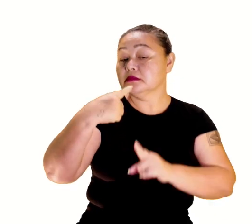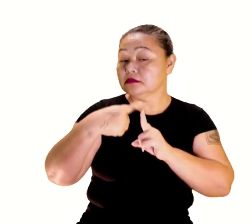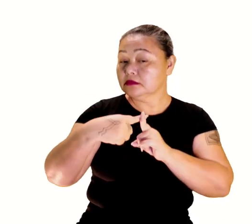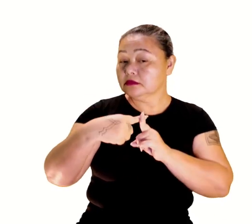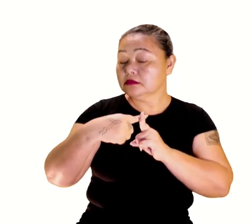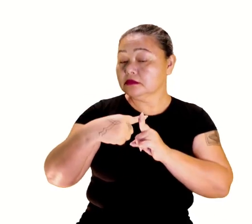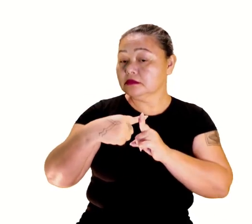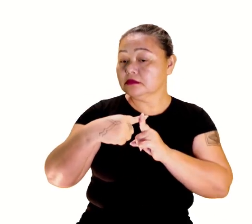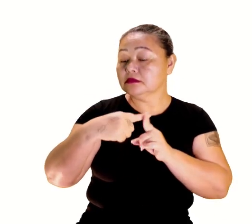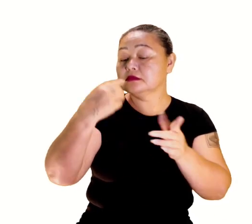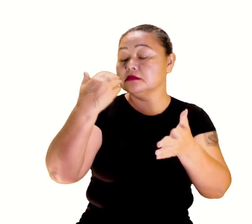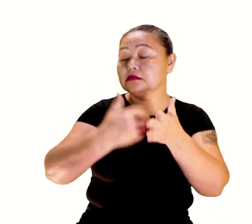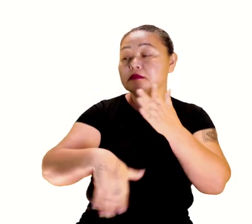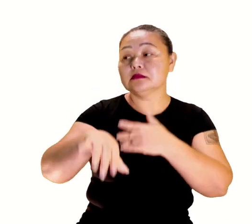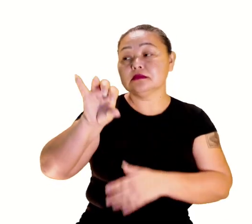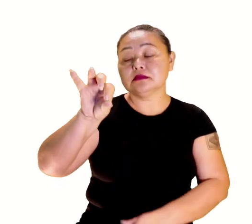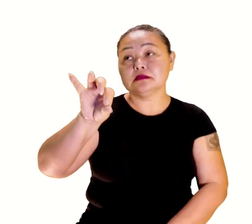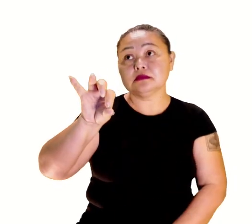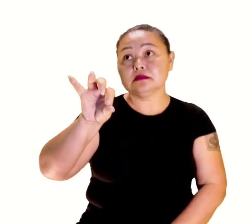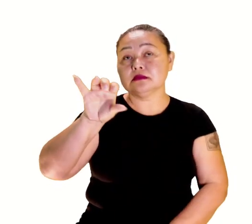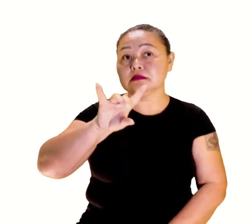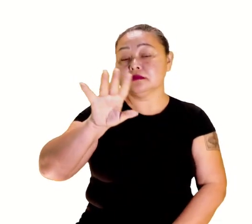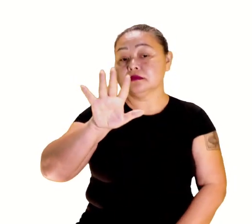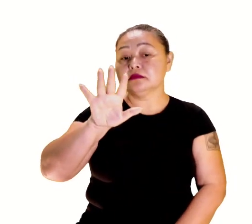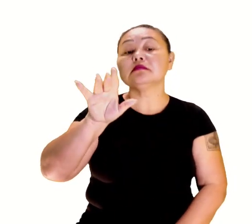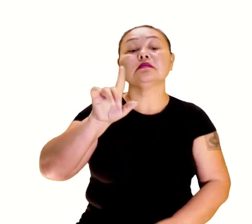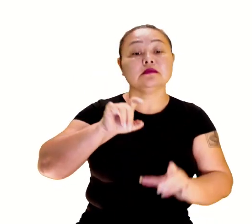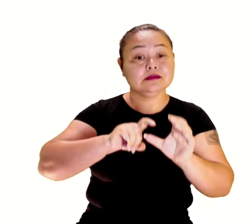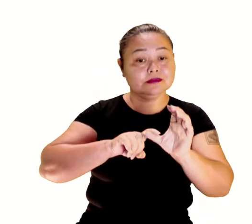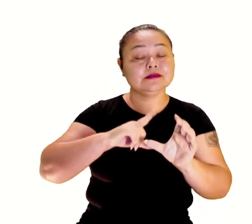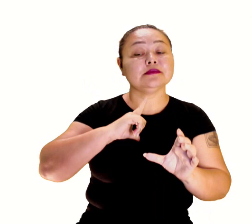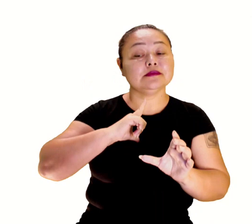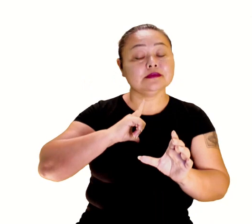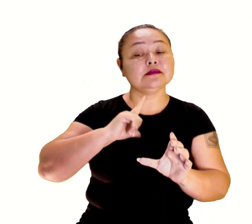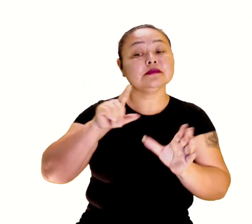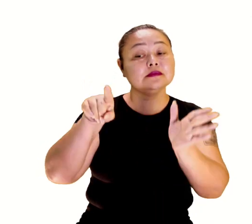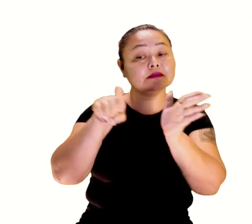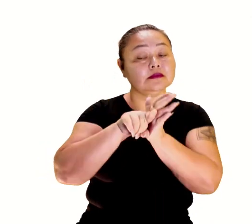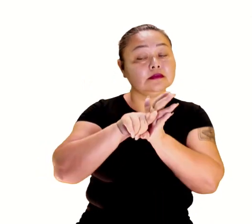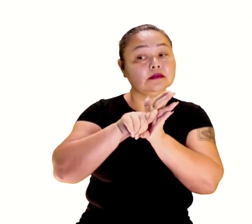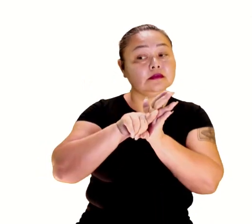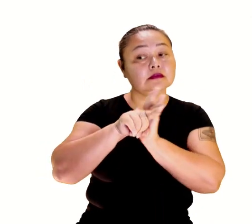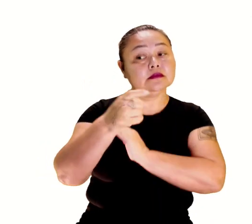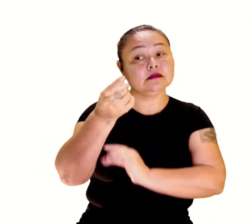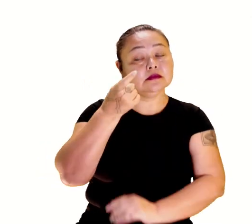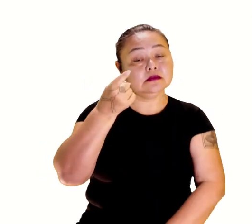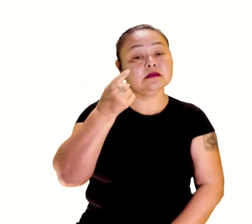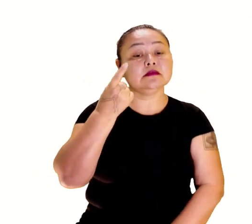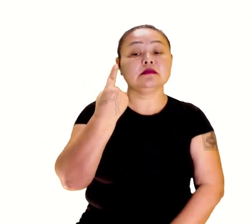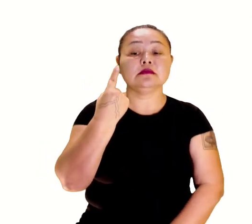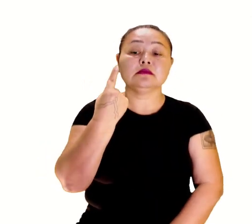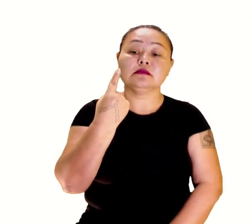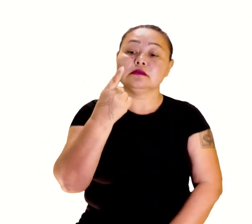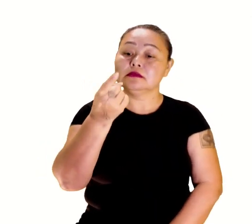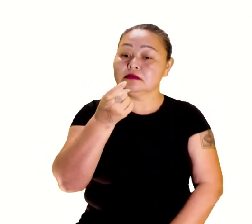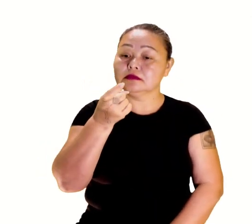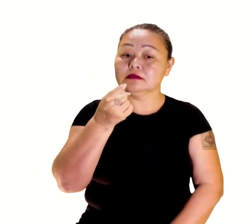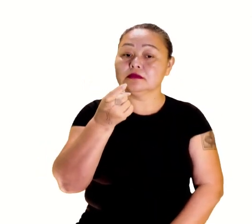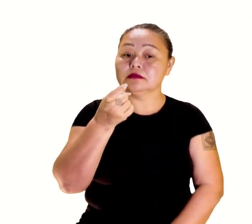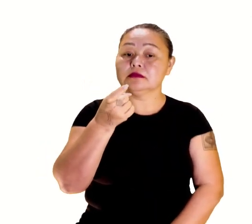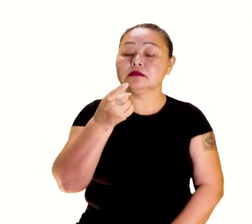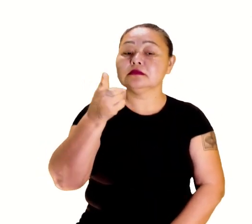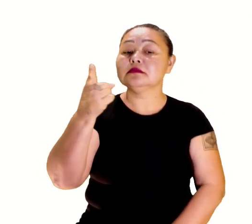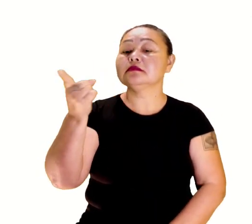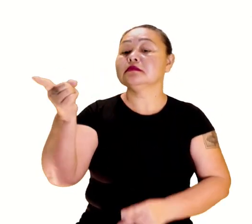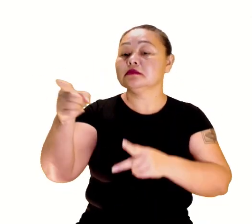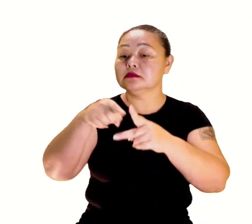Mas 8 tira 9? Ixi, não, aí vai ficar devendo. Vai ficar menos 1x. 1x. Menos 1x, menor ou